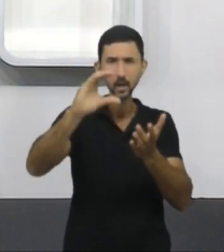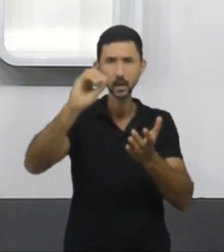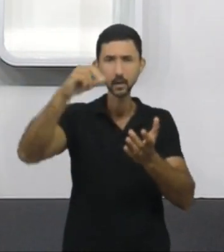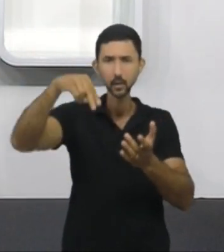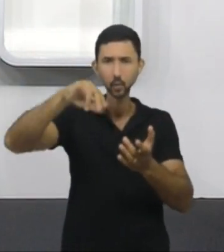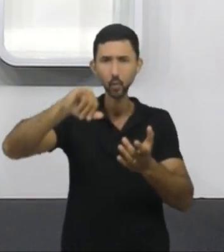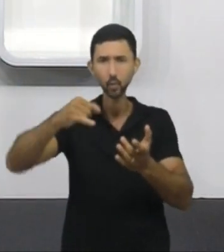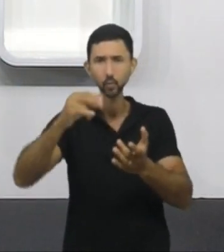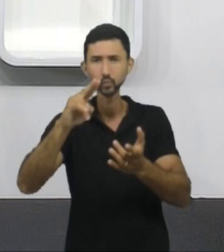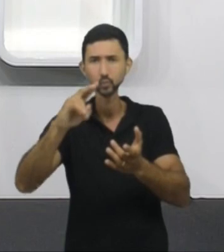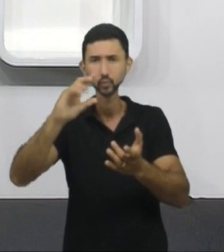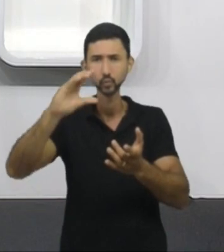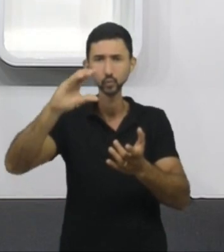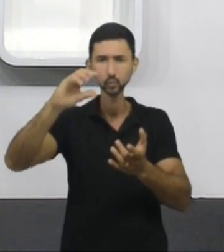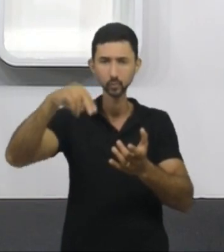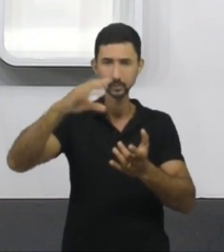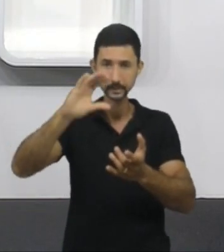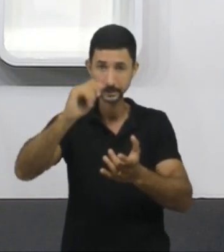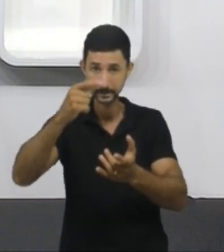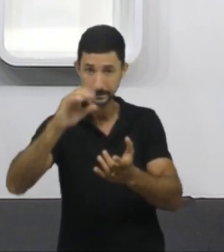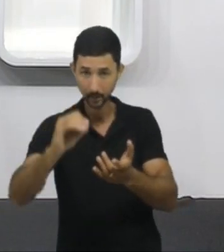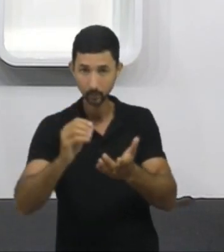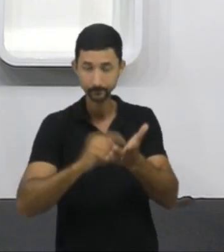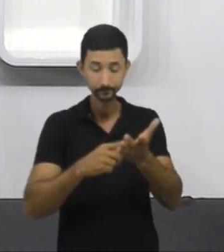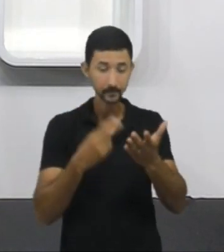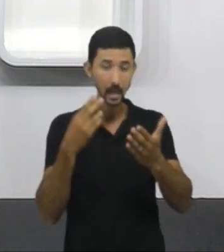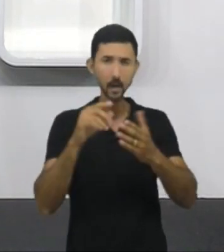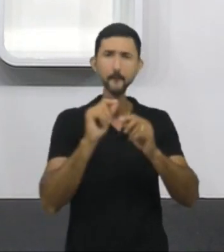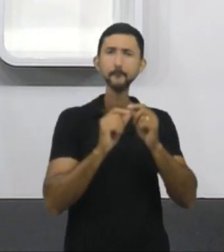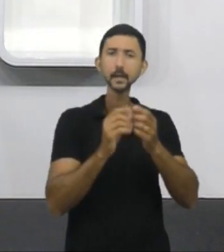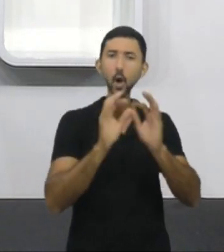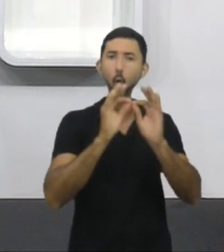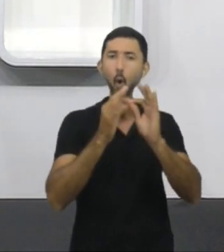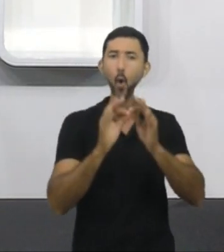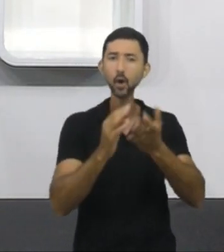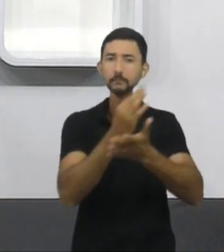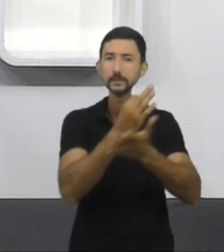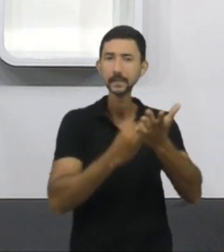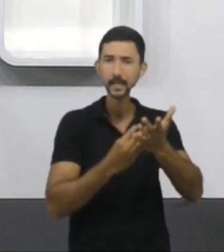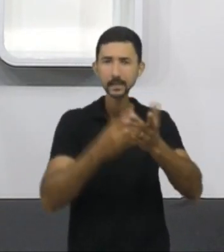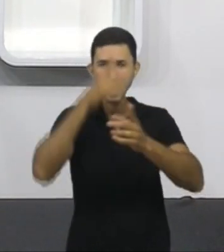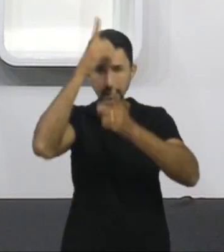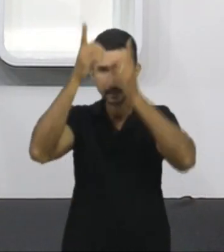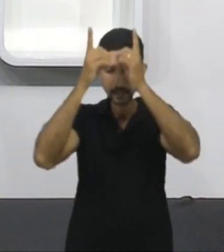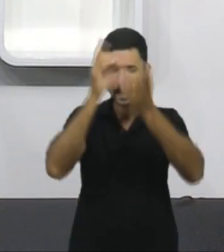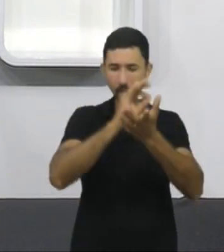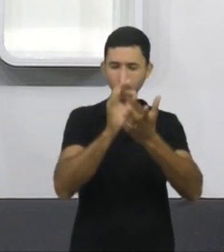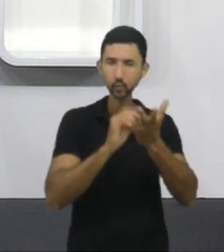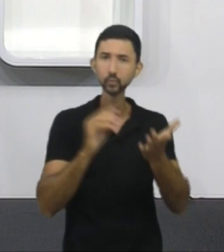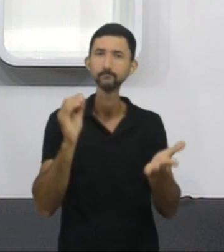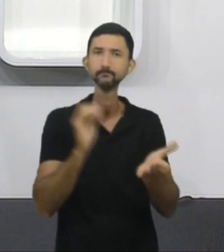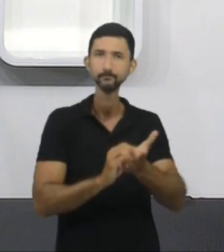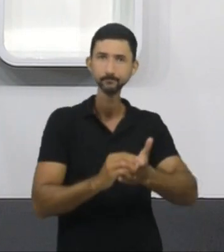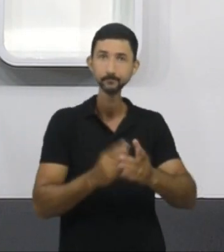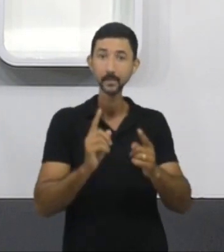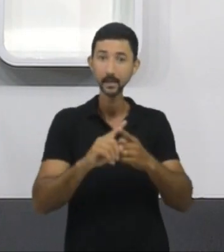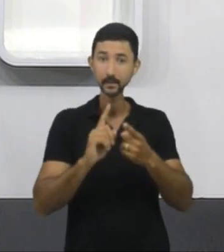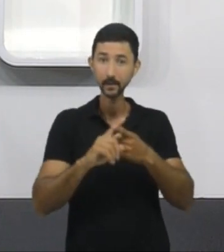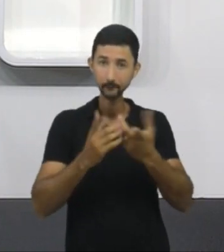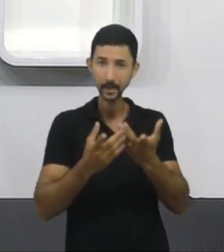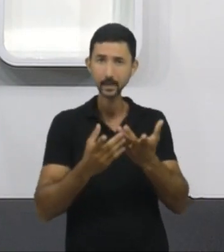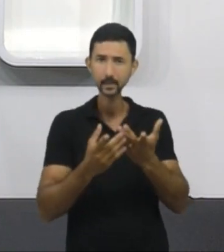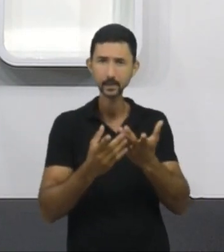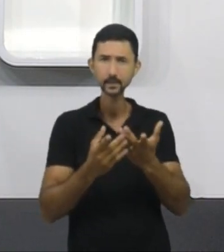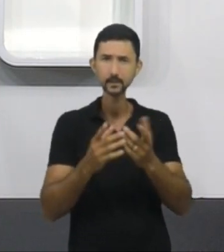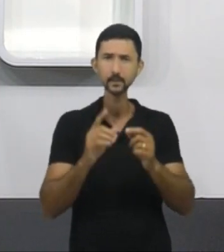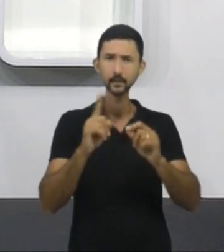As conjunções, elas são responsáveis pela articulação das ideias dentro do texto e elas